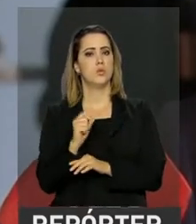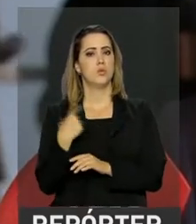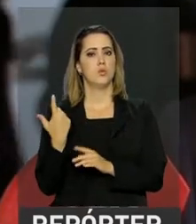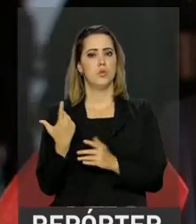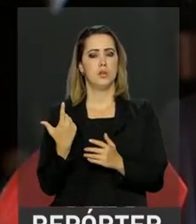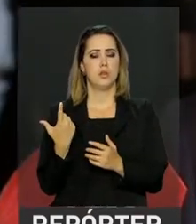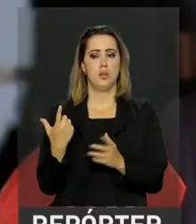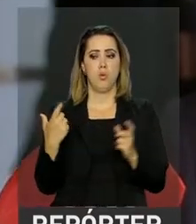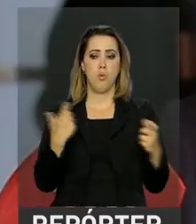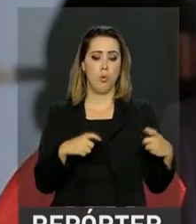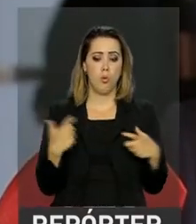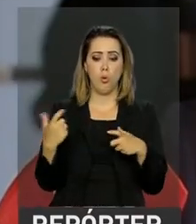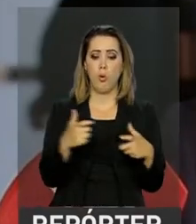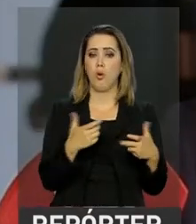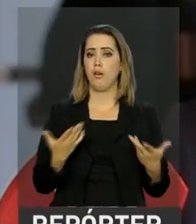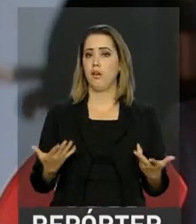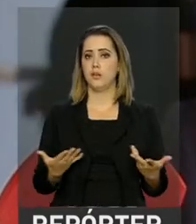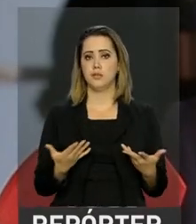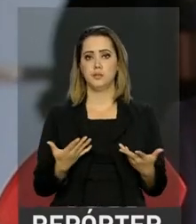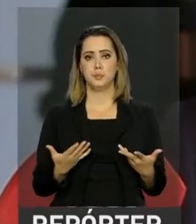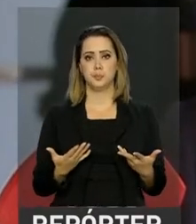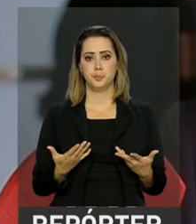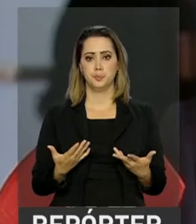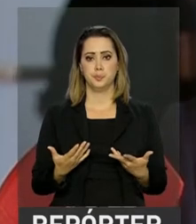ambiente extremamente